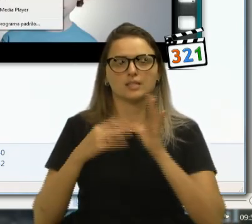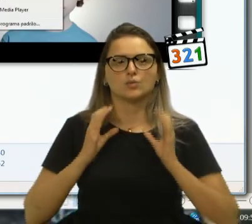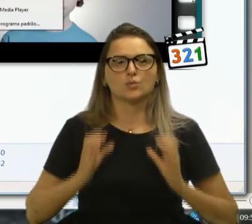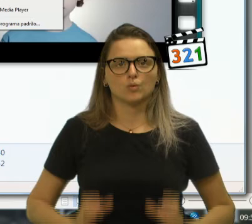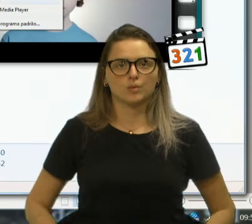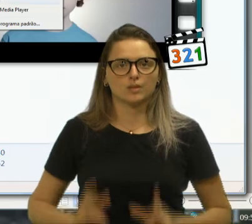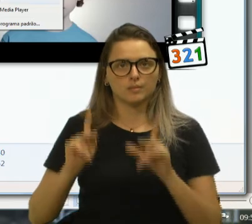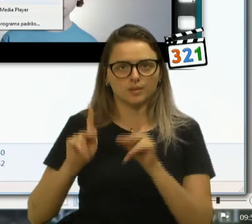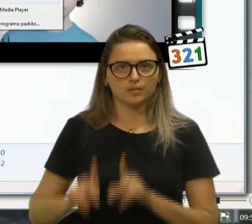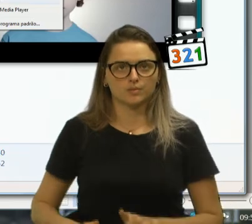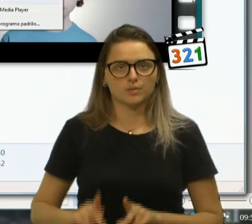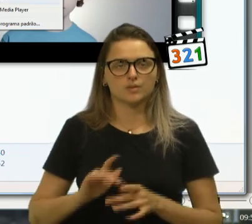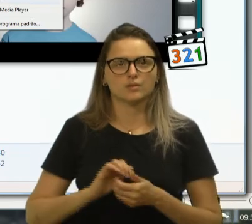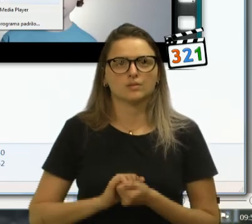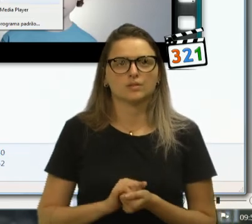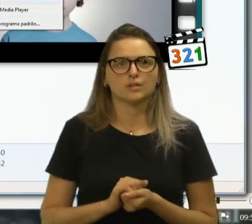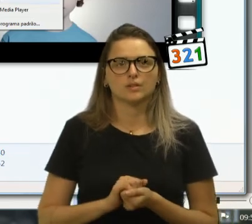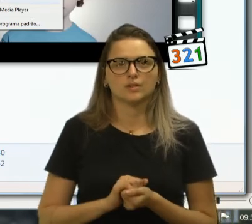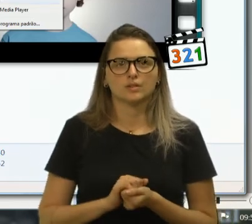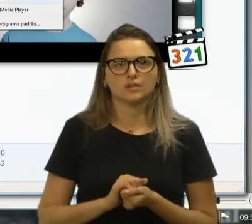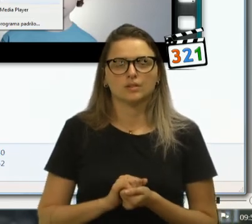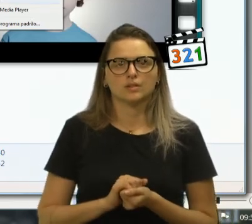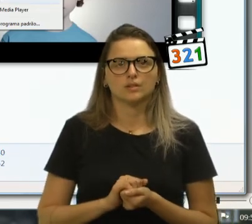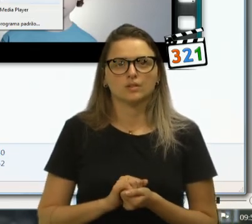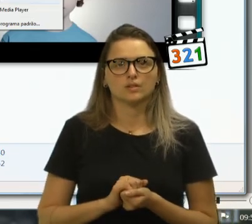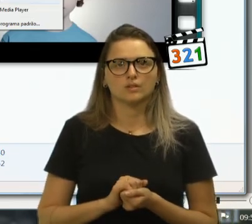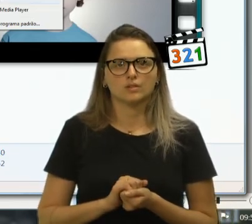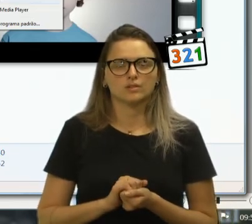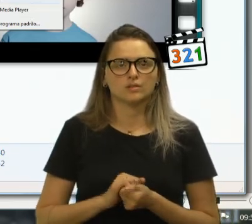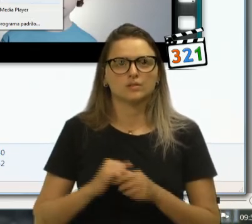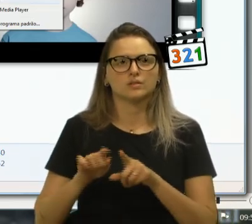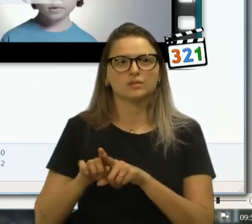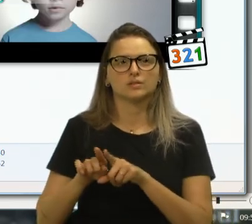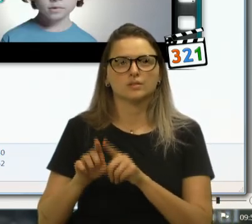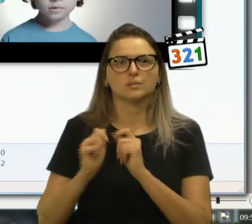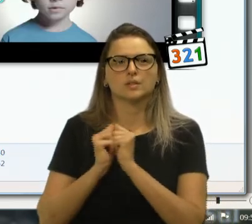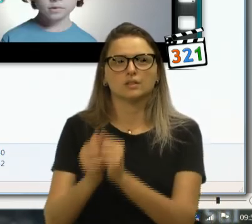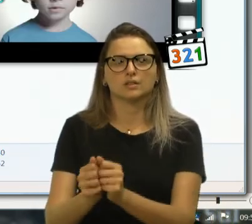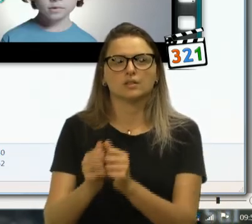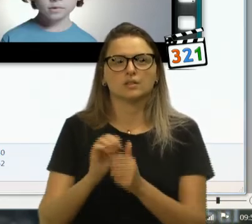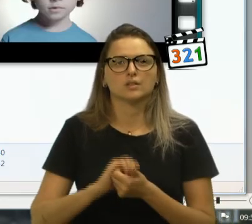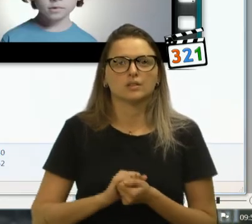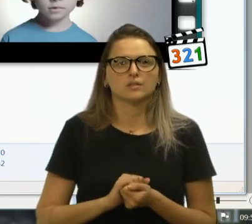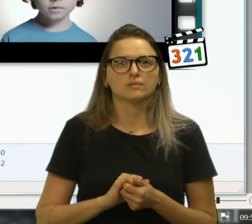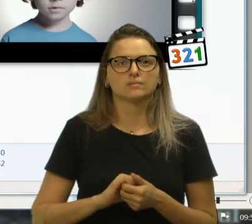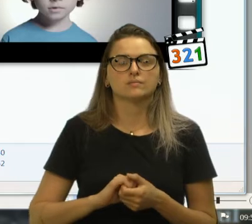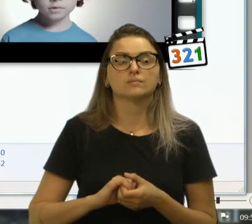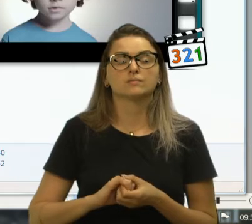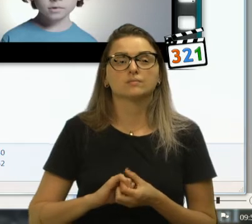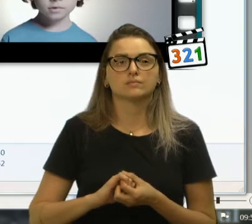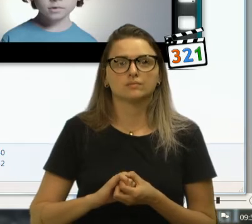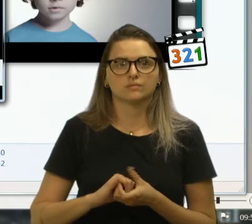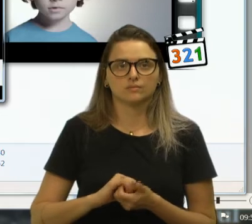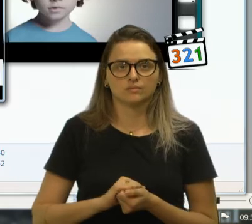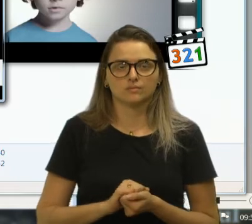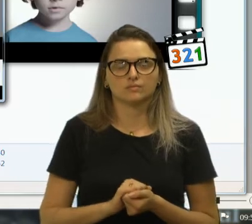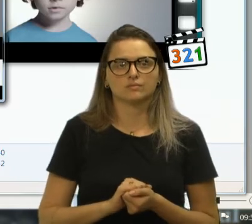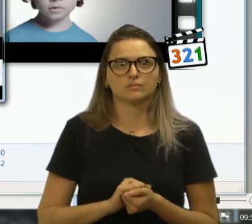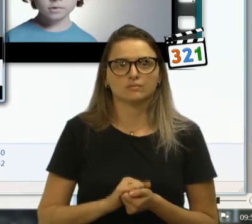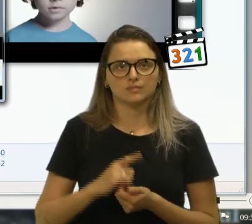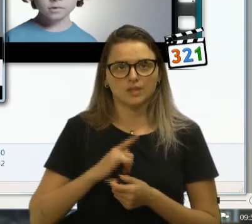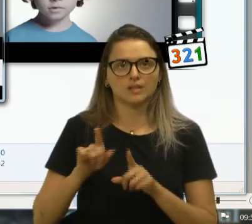porque sem dúvida, para a gente alterar essas situações envolvendo o trânsito, nós precisamos mudar o nosso